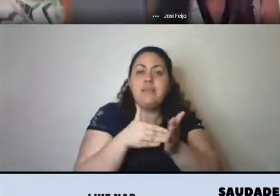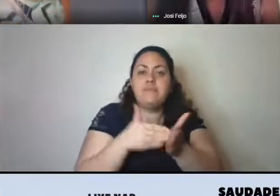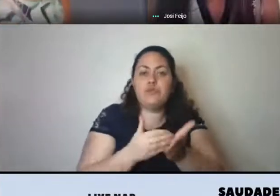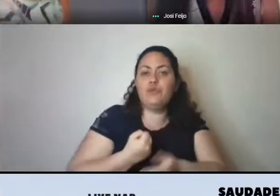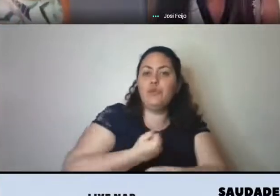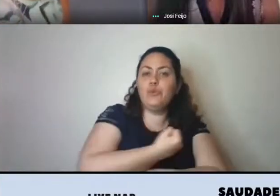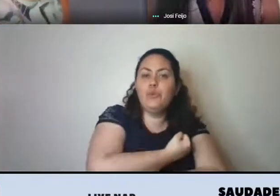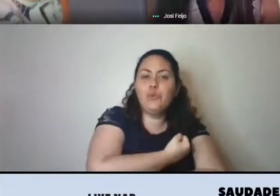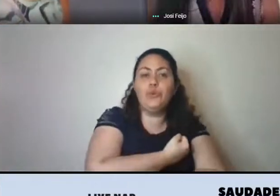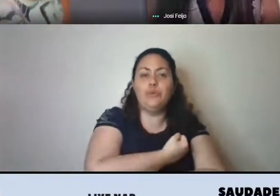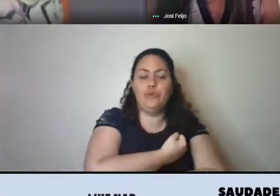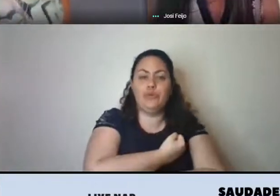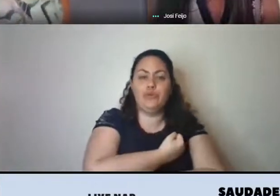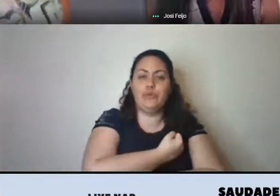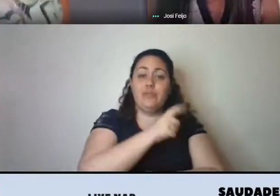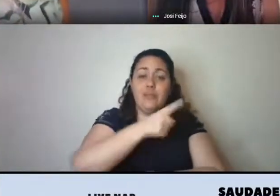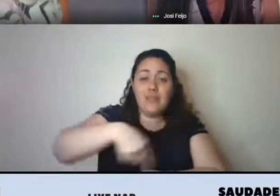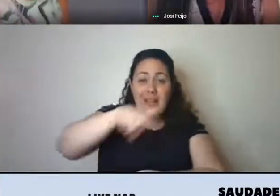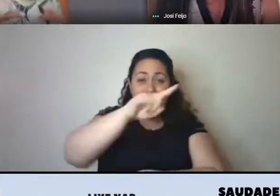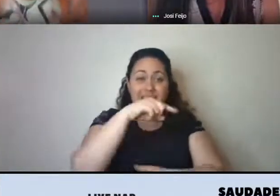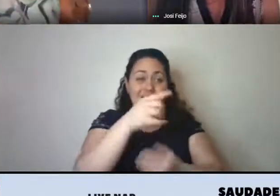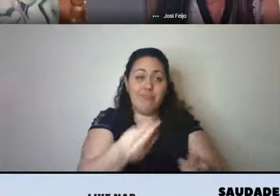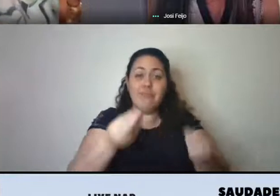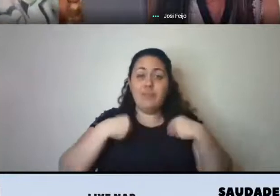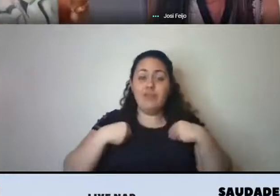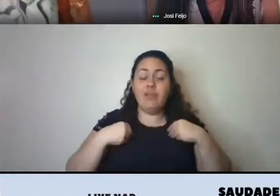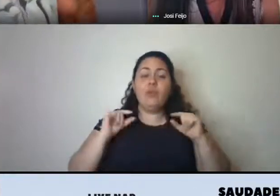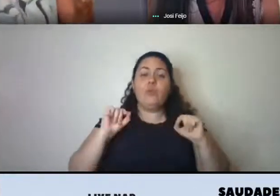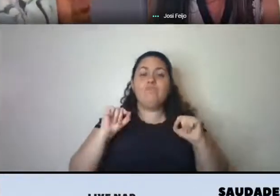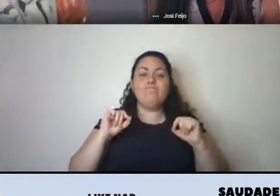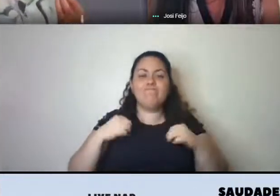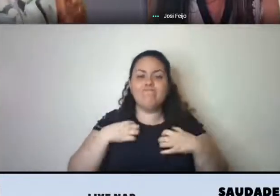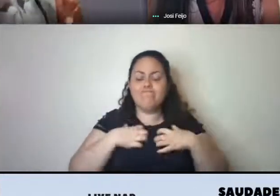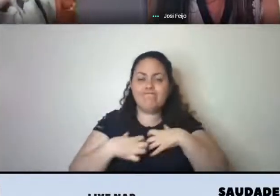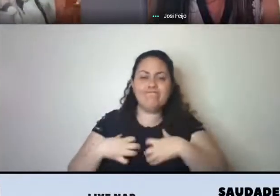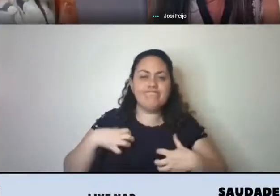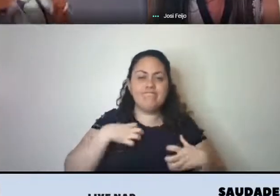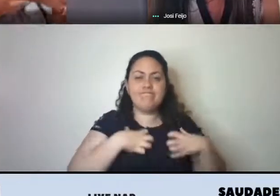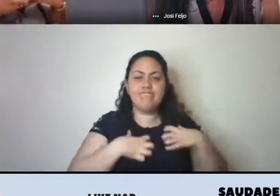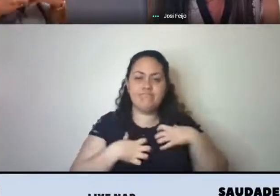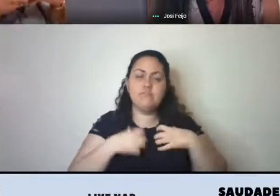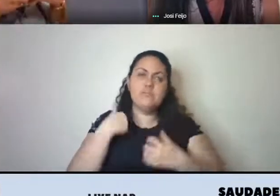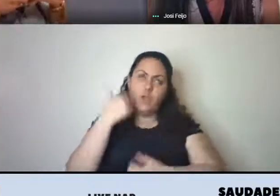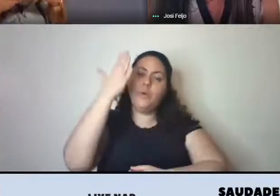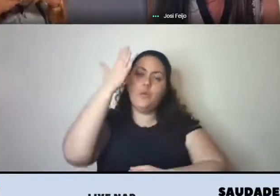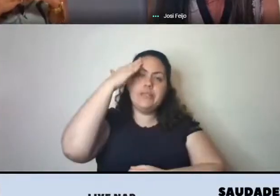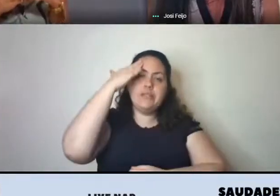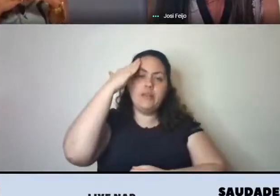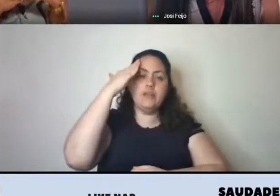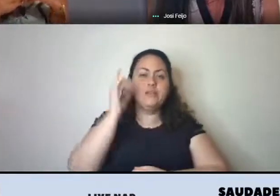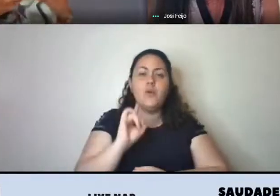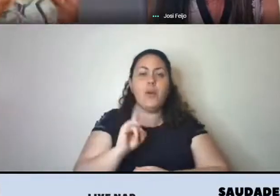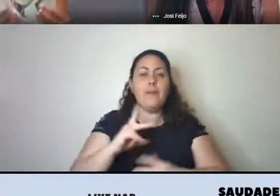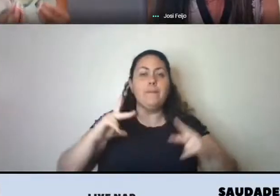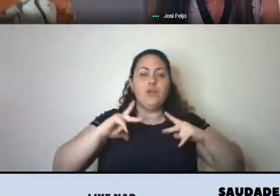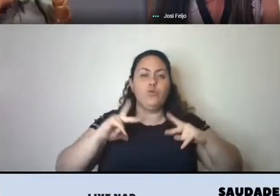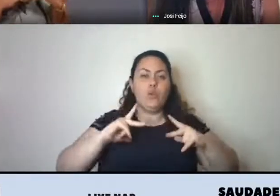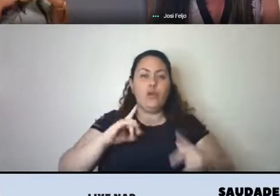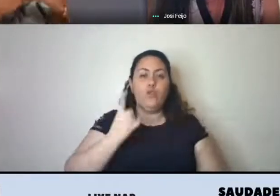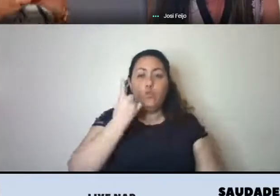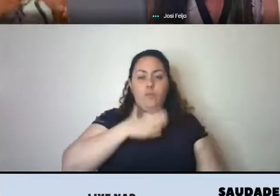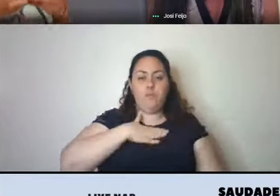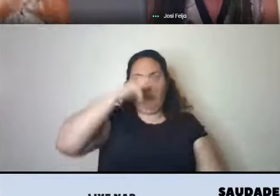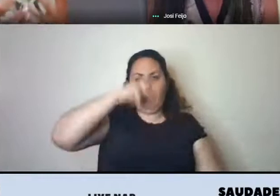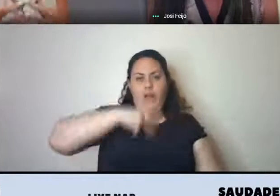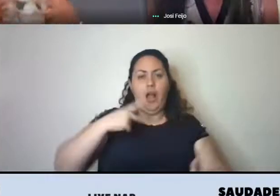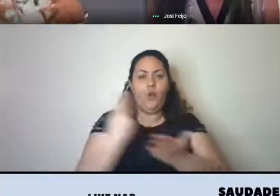sentimentos contraditórios, mesmo que nada efetivamente esteja acontecendo do ponto de vista individual, assim, né? Mesmo que o sujeito não esteja